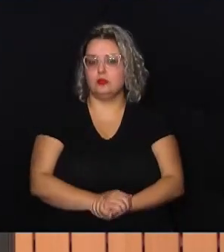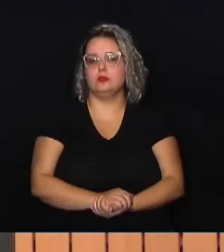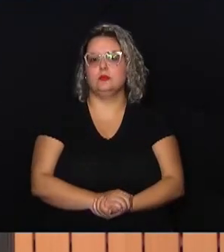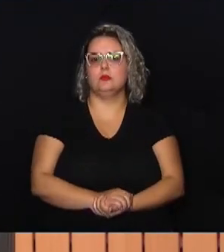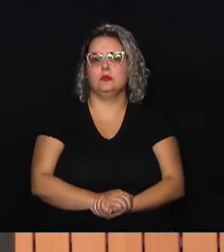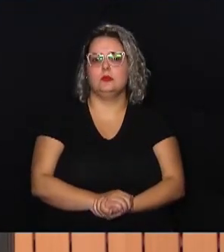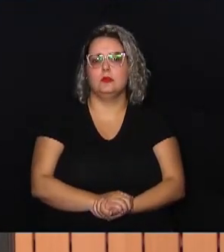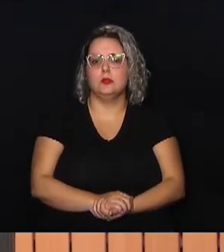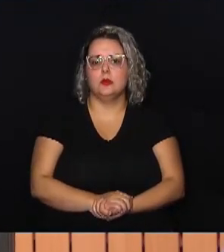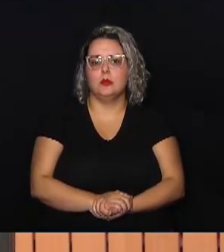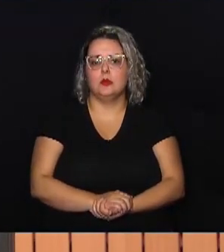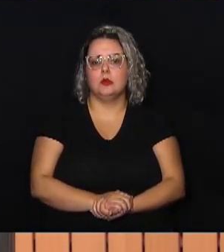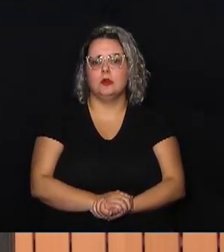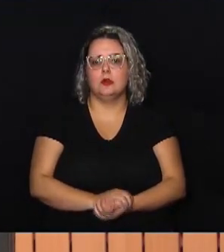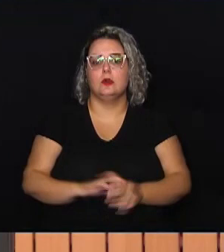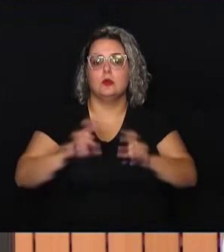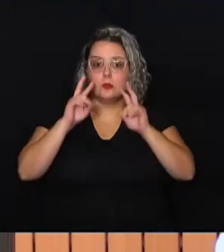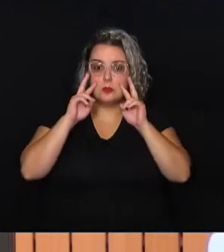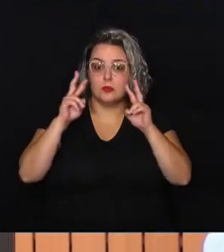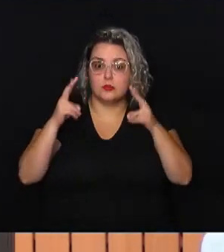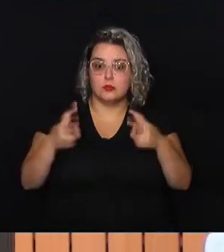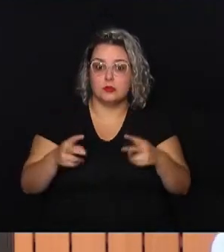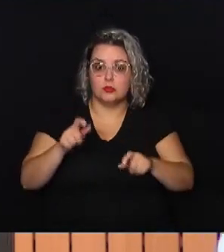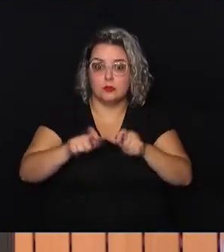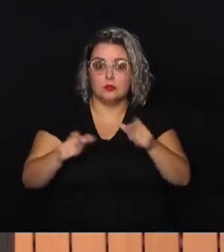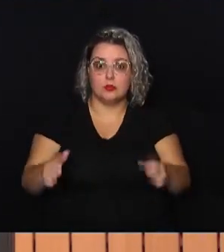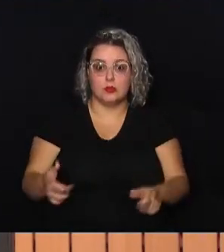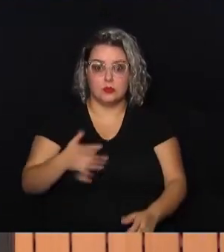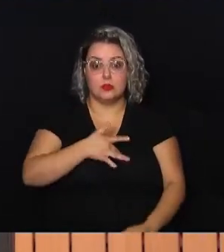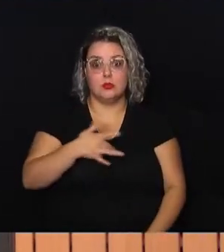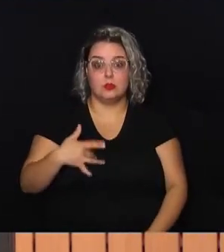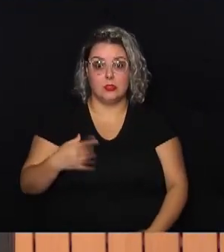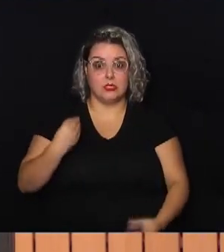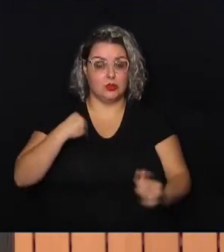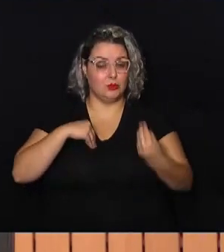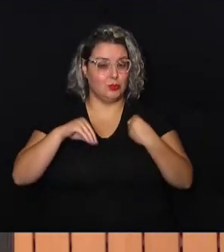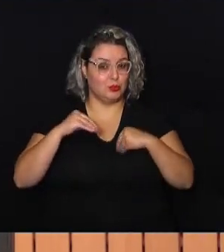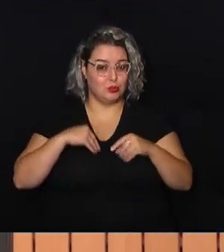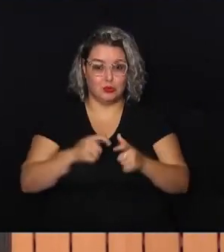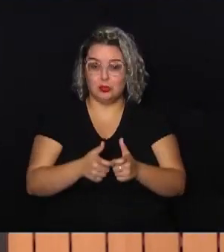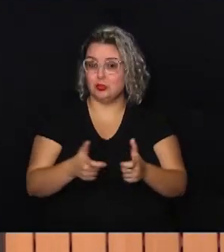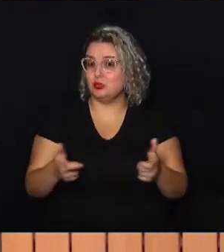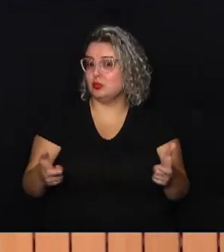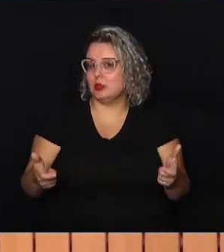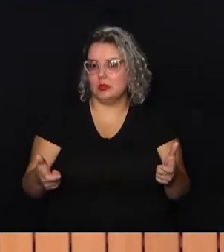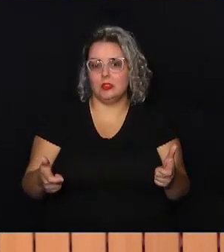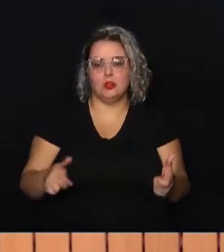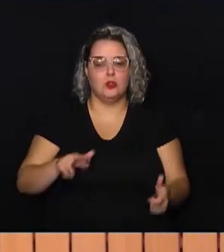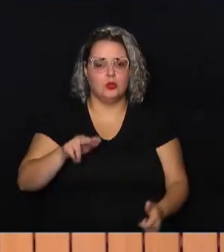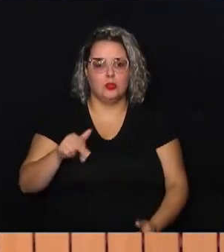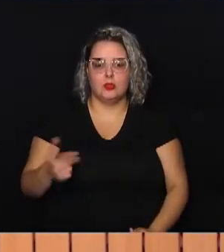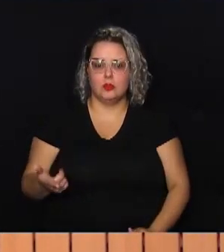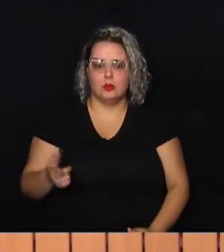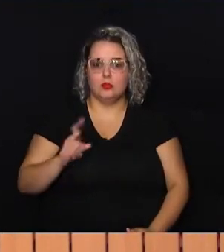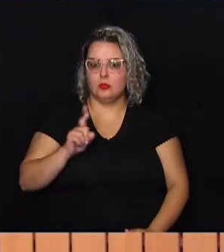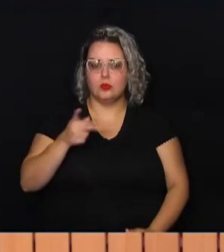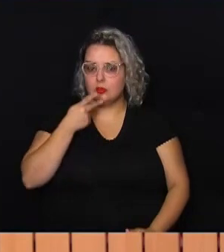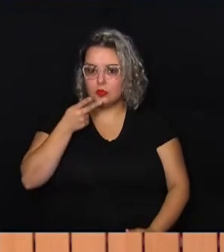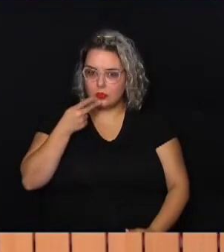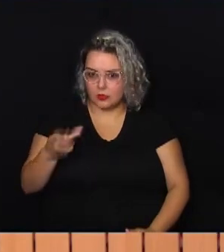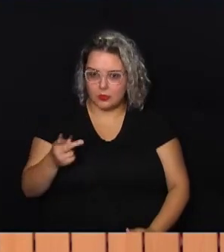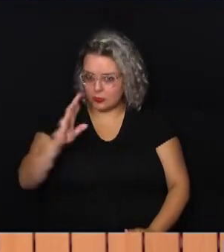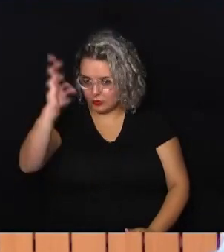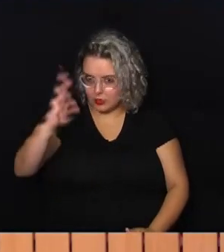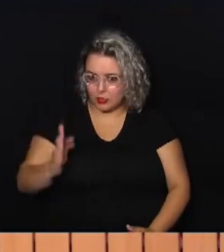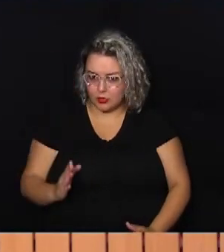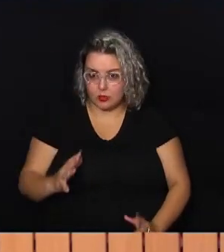ponto de vista do pessoal de saúde, o índice de depressão é absurdo. Nós nunca tivemos, não estou falando em termos do Brasil, estou